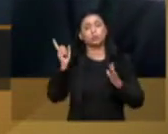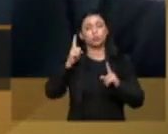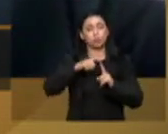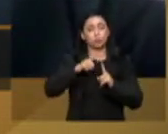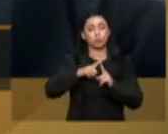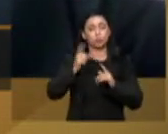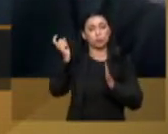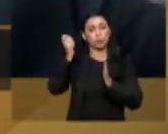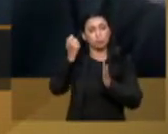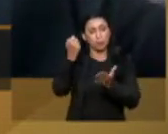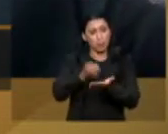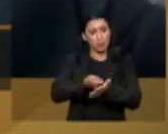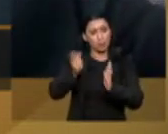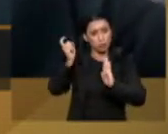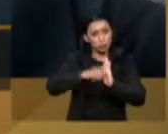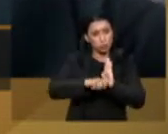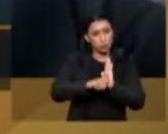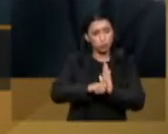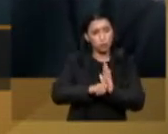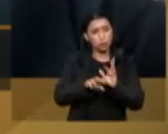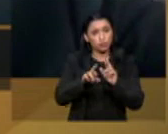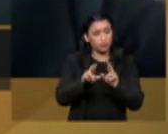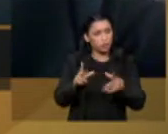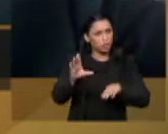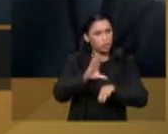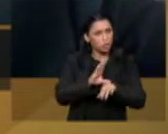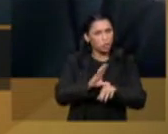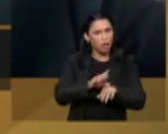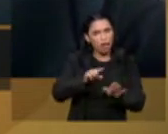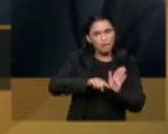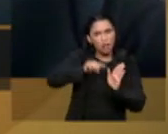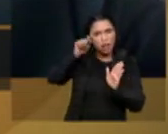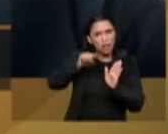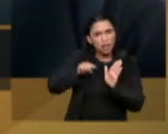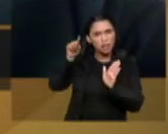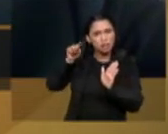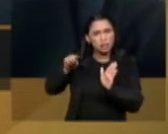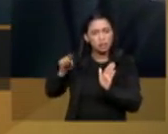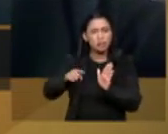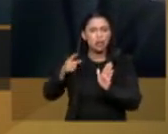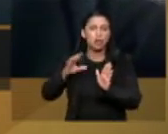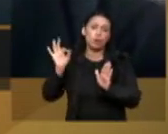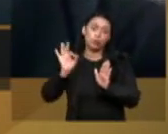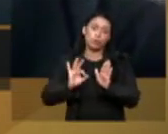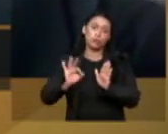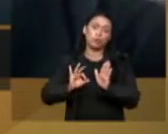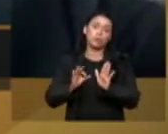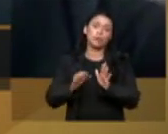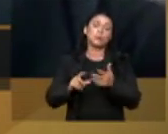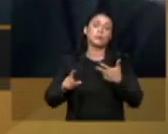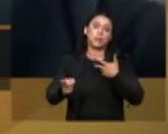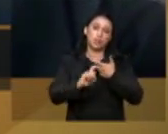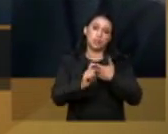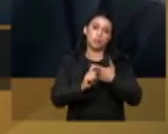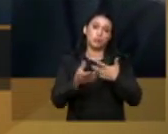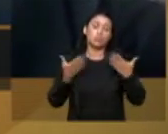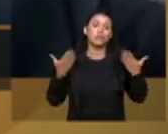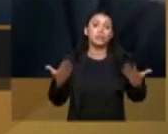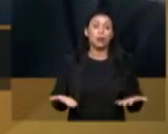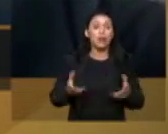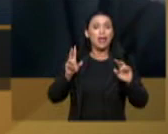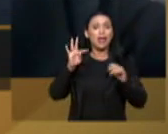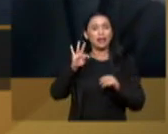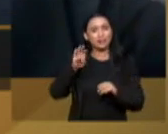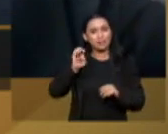que a Constituição determinou, um poder de variação pelo poder executivo. Essa é a